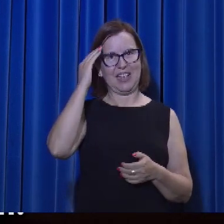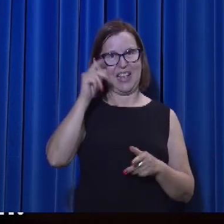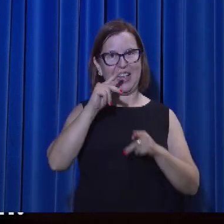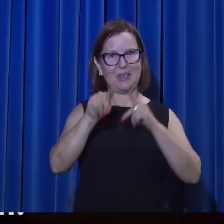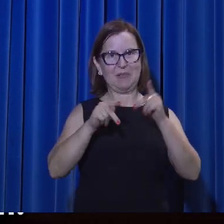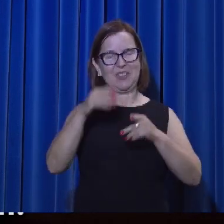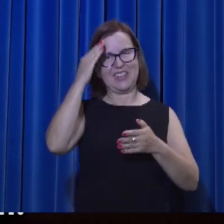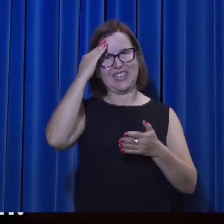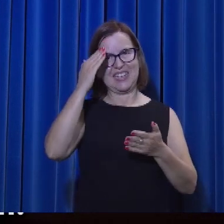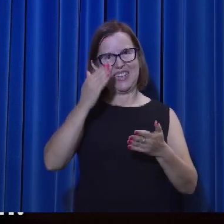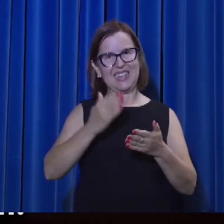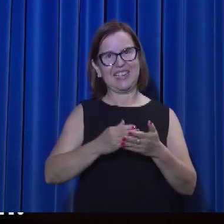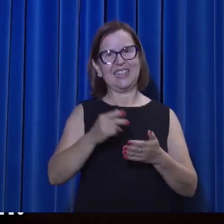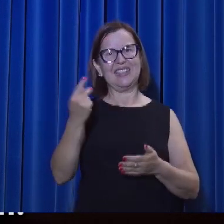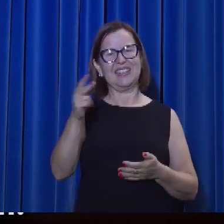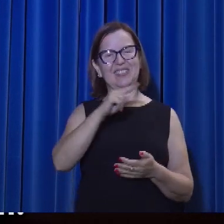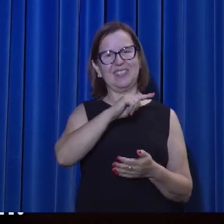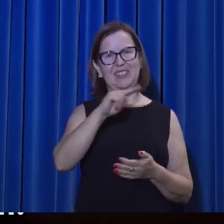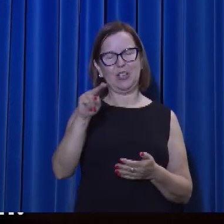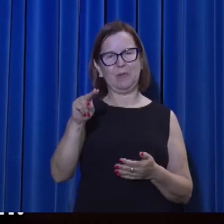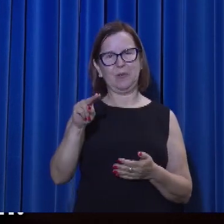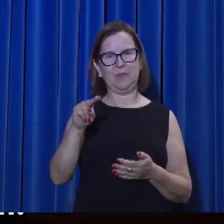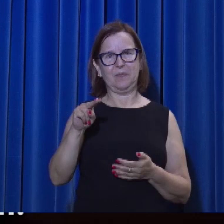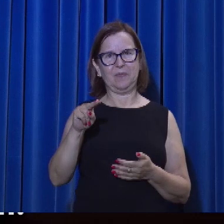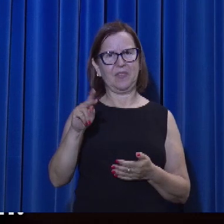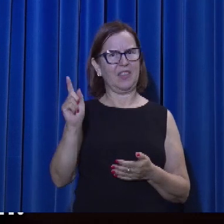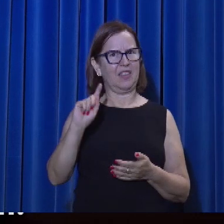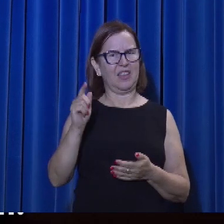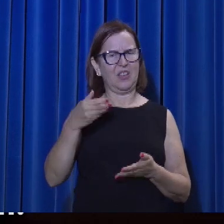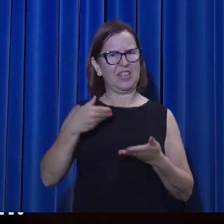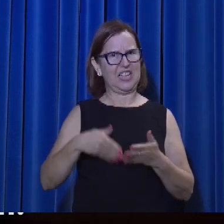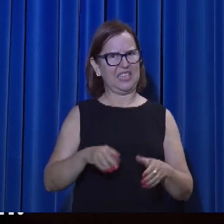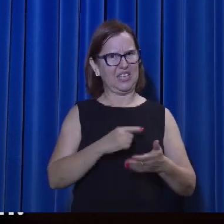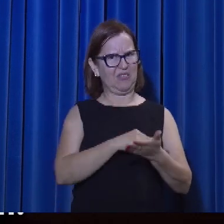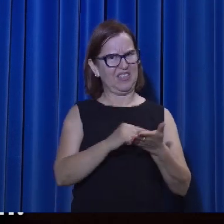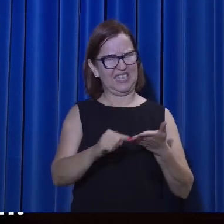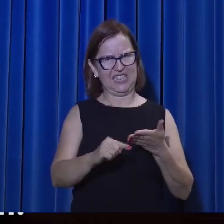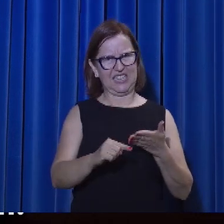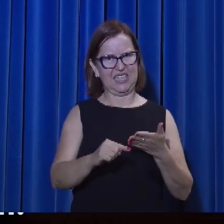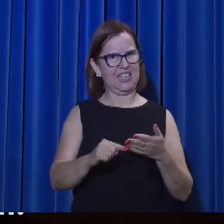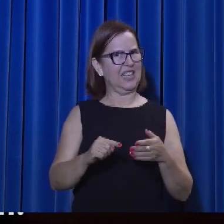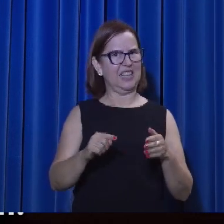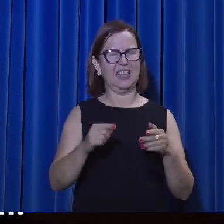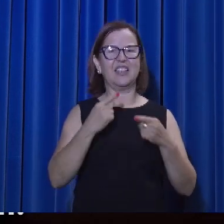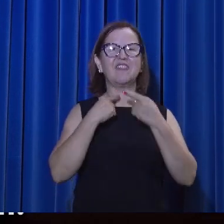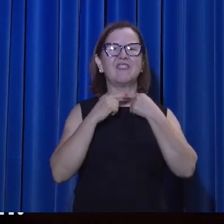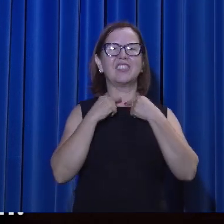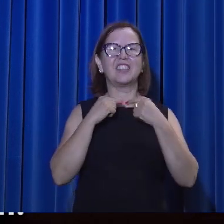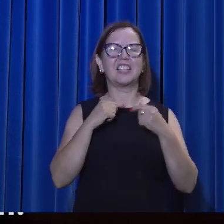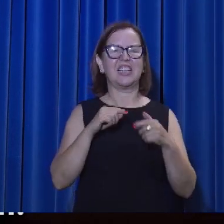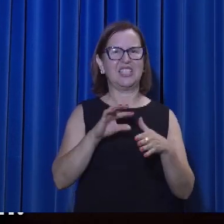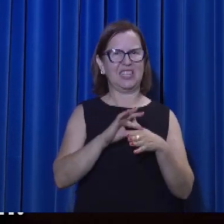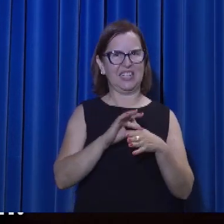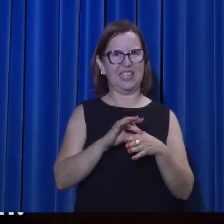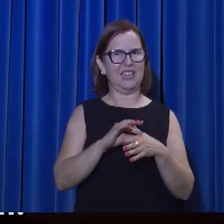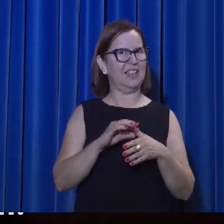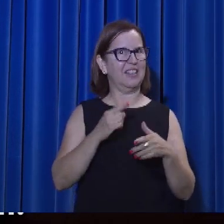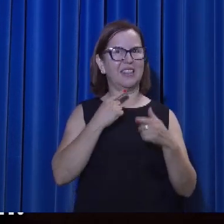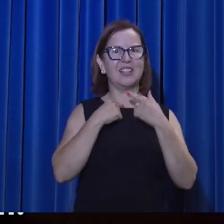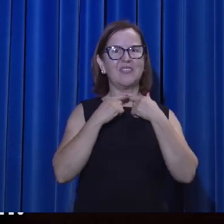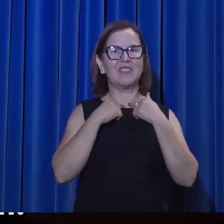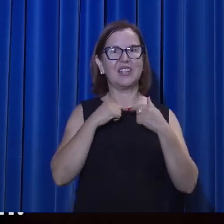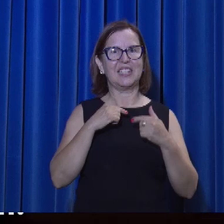no seu nome, os quais não nasceram do sangue, nem da vontade da carne, nem da vontade do